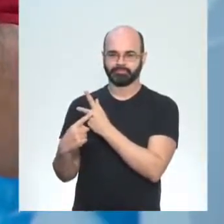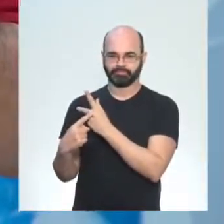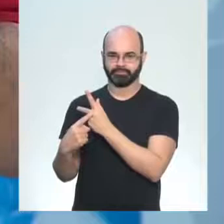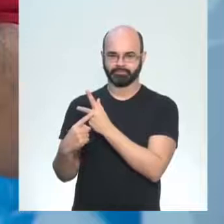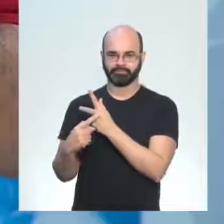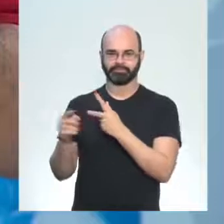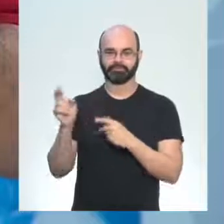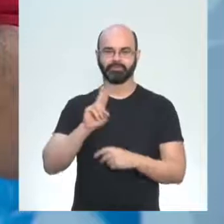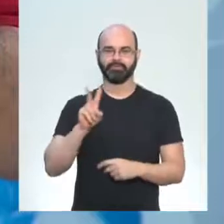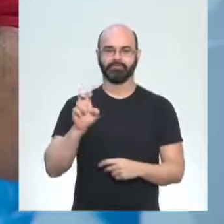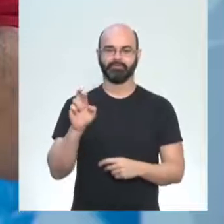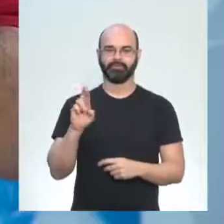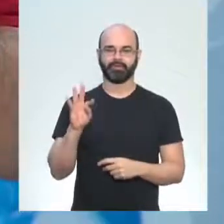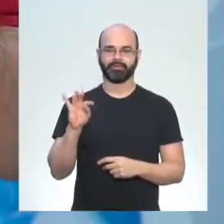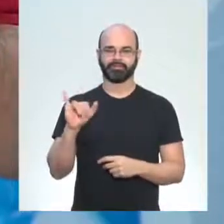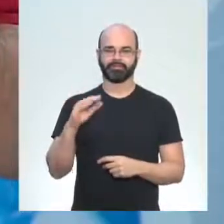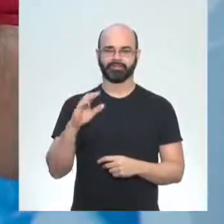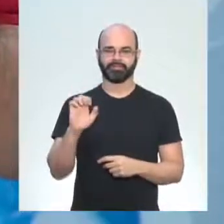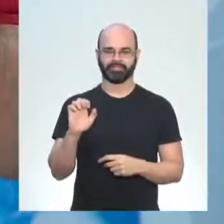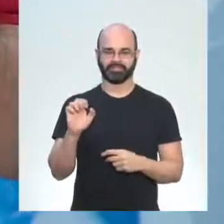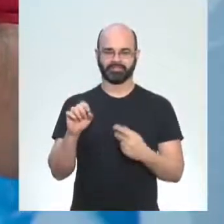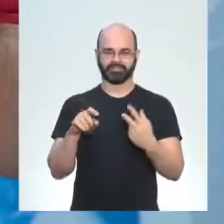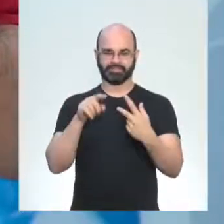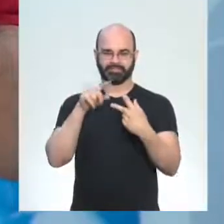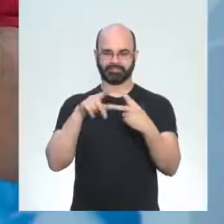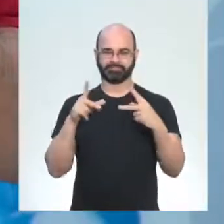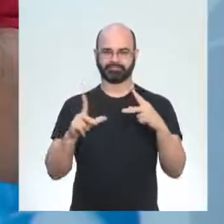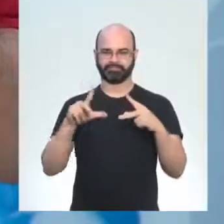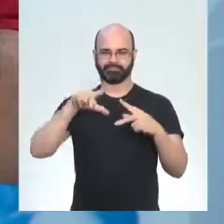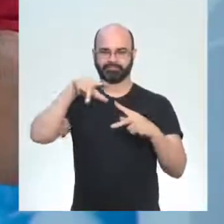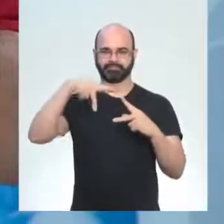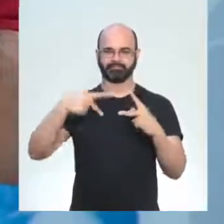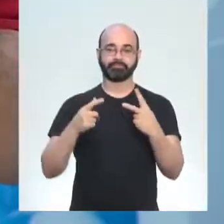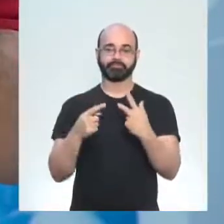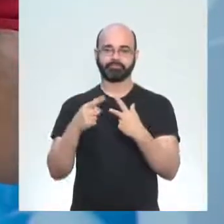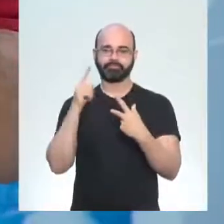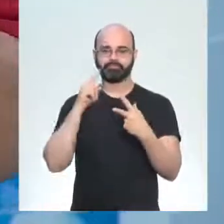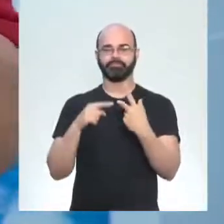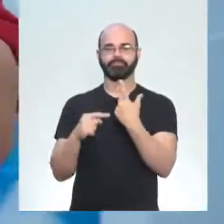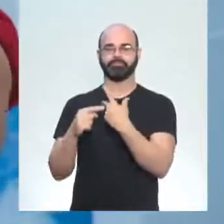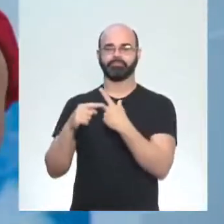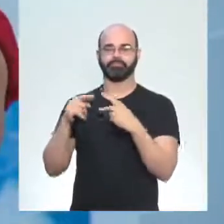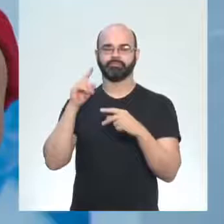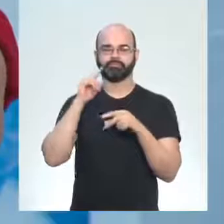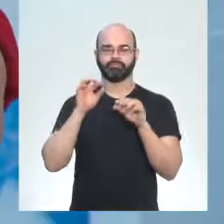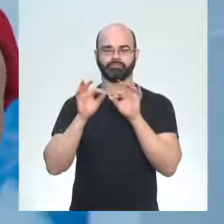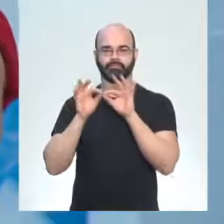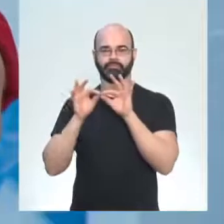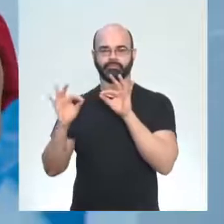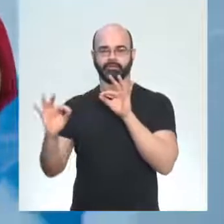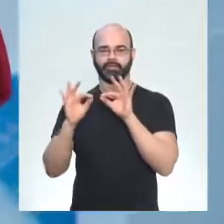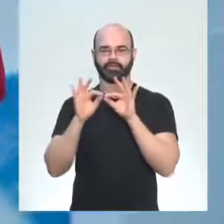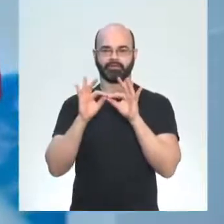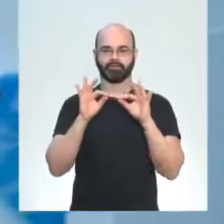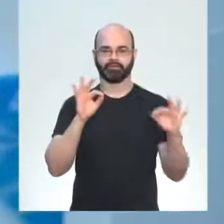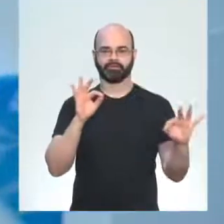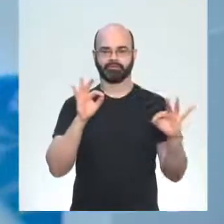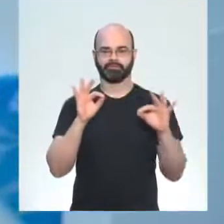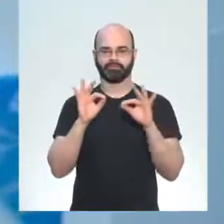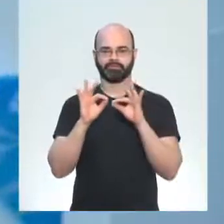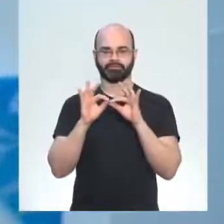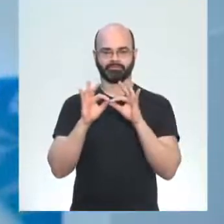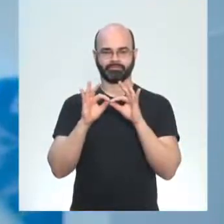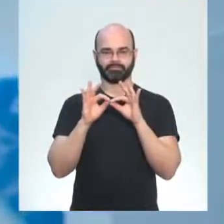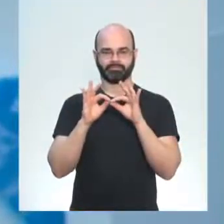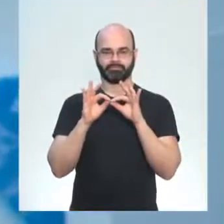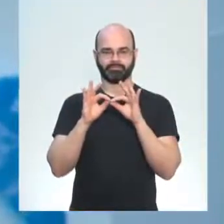de vértice, né, do poliedro, né? Então, ó, ele tem uma reta vindo para cá, ele tem uma reta vindo para